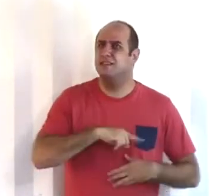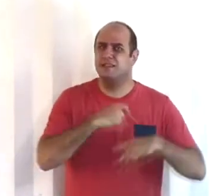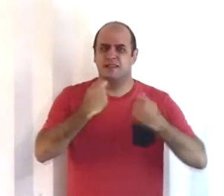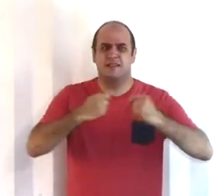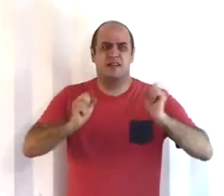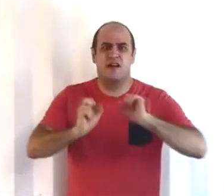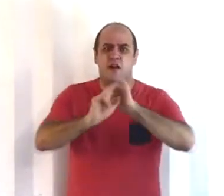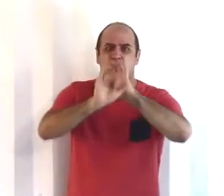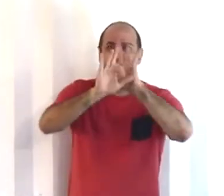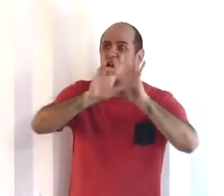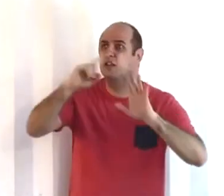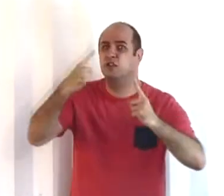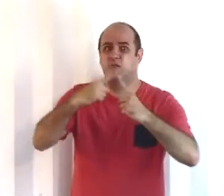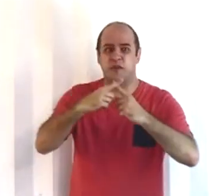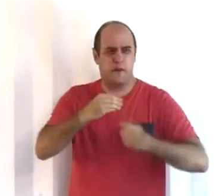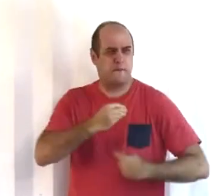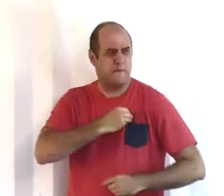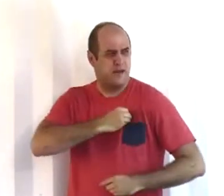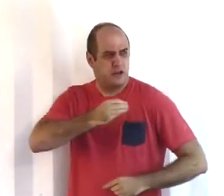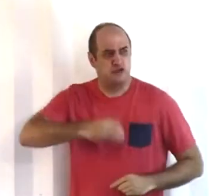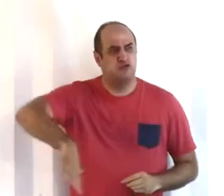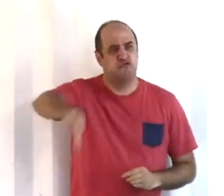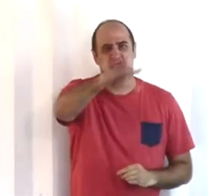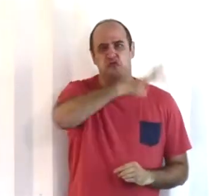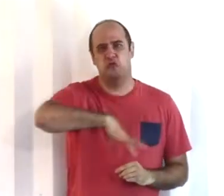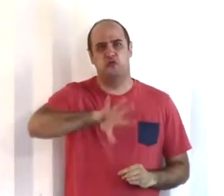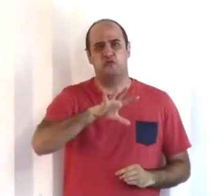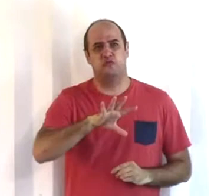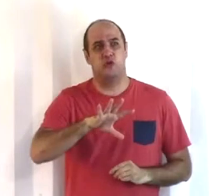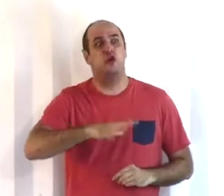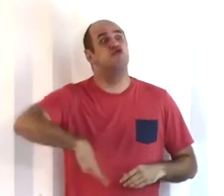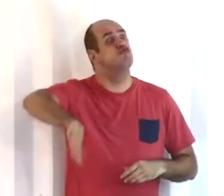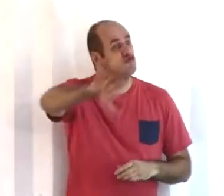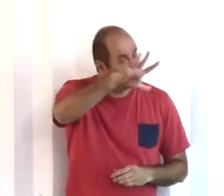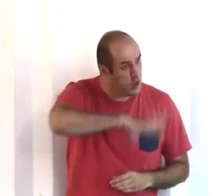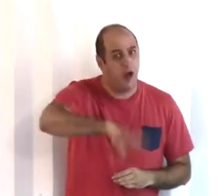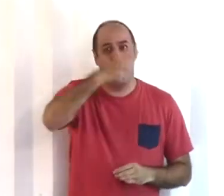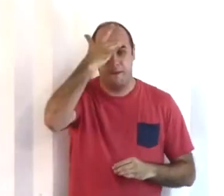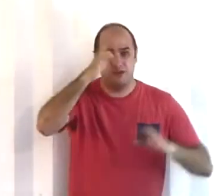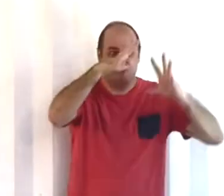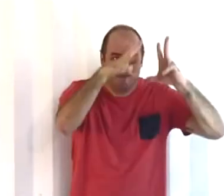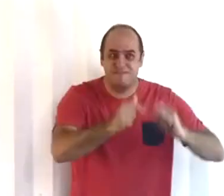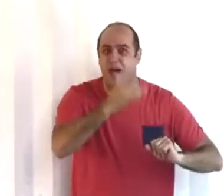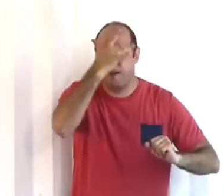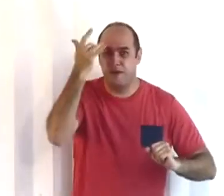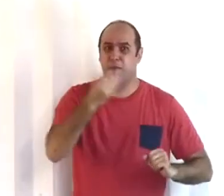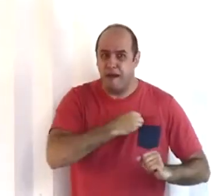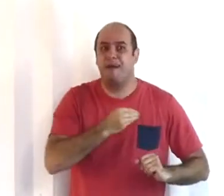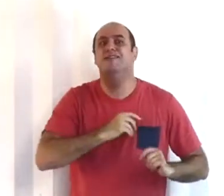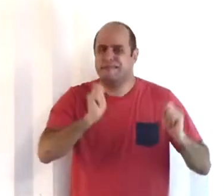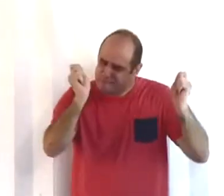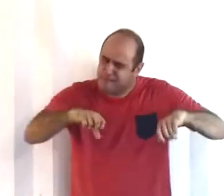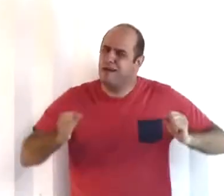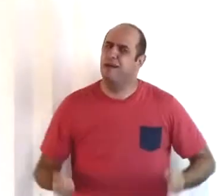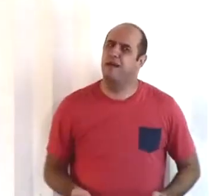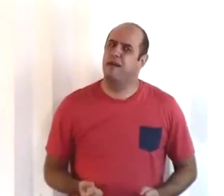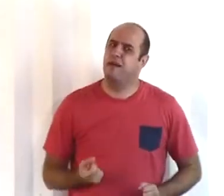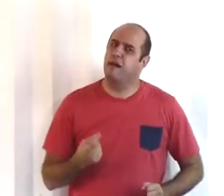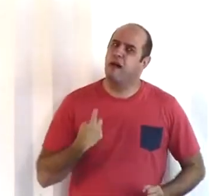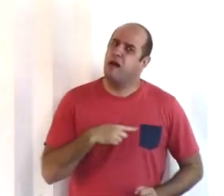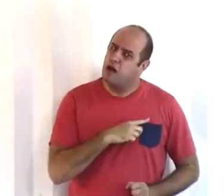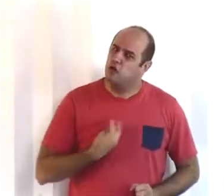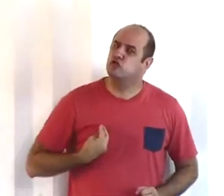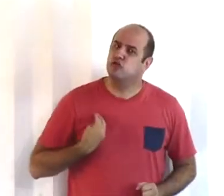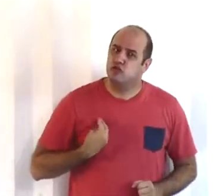todos pecamos, então não tem jeito de falar, nunca fiz mal a ninguém. Fizemos sim. E se estamos vivendo da forma como estamos